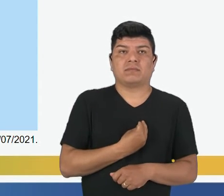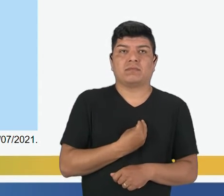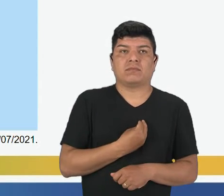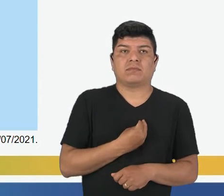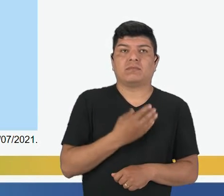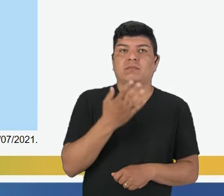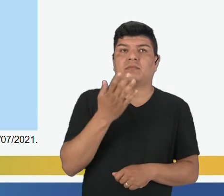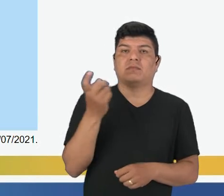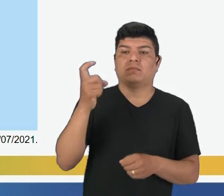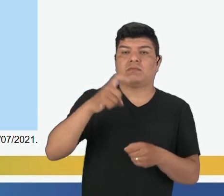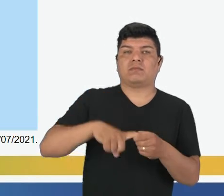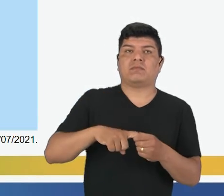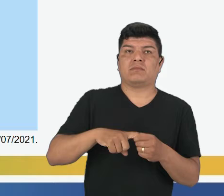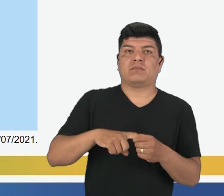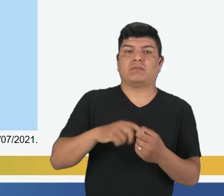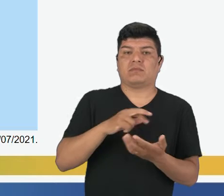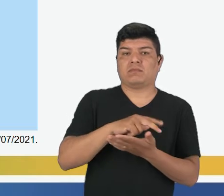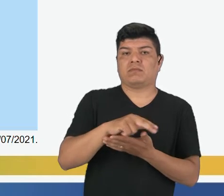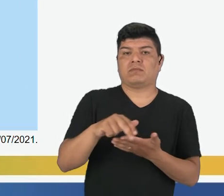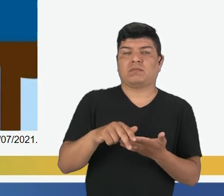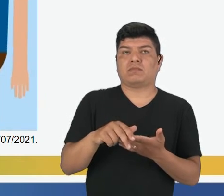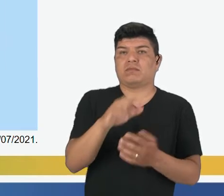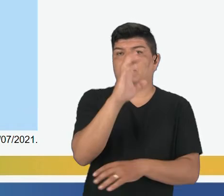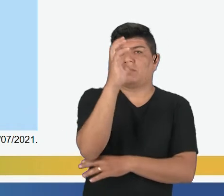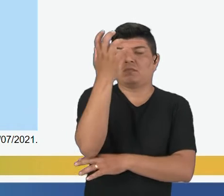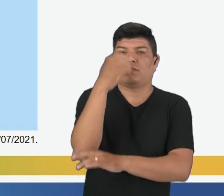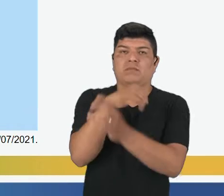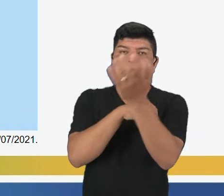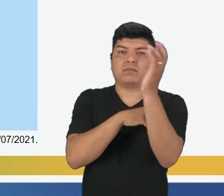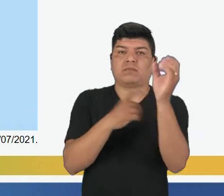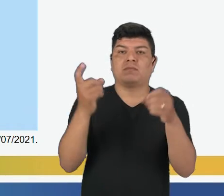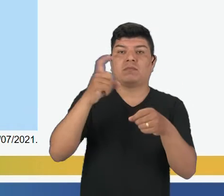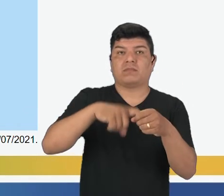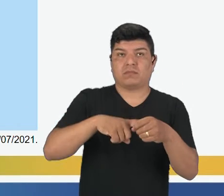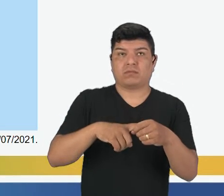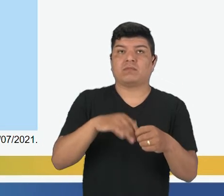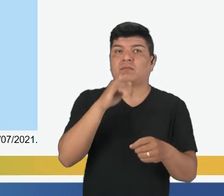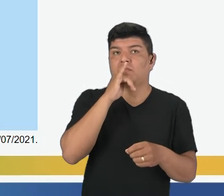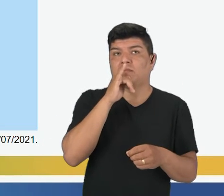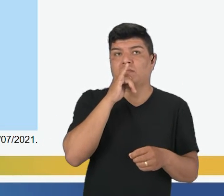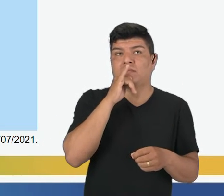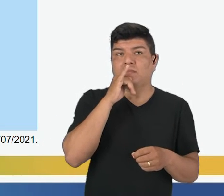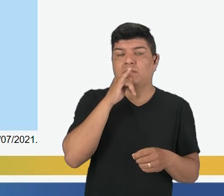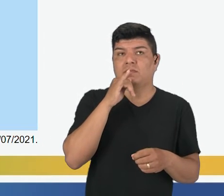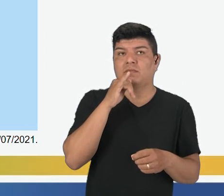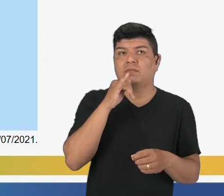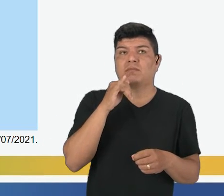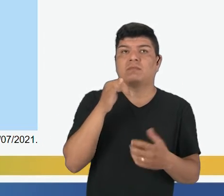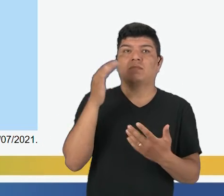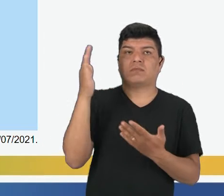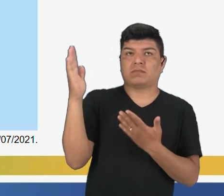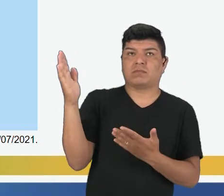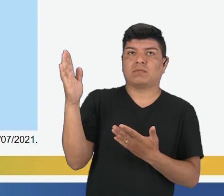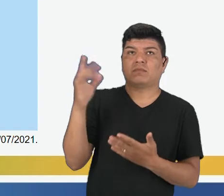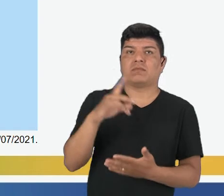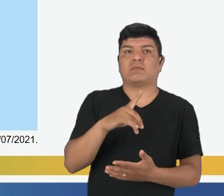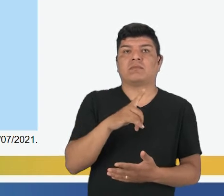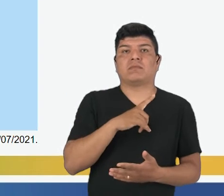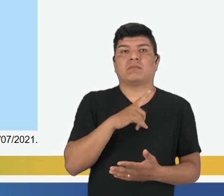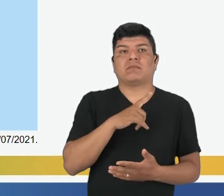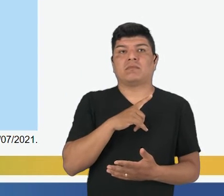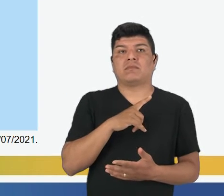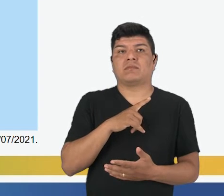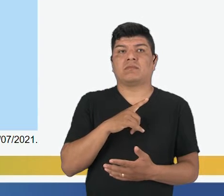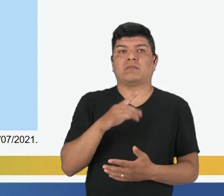e devolvem importantes substâncias para o meio ambiente. Como exemplos de organismos decompositores, podemos citar